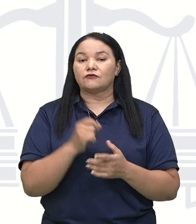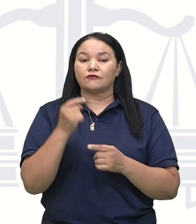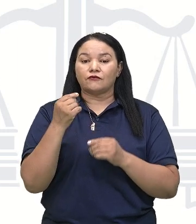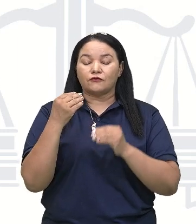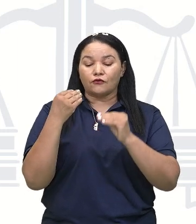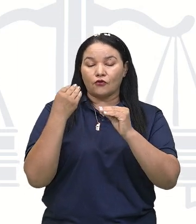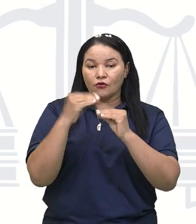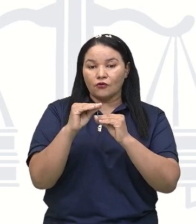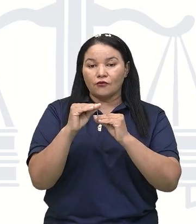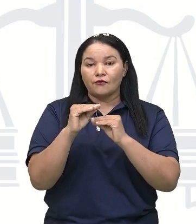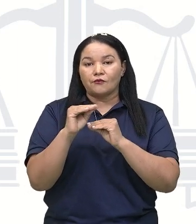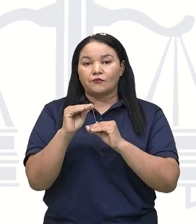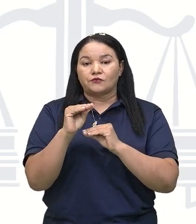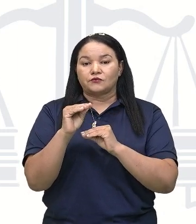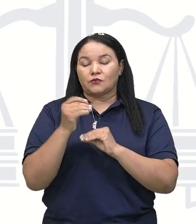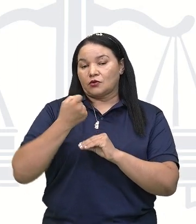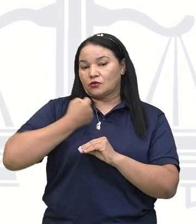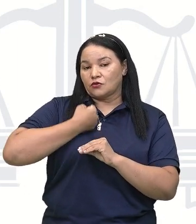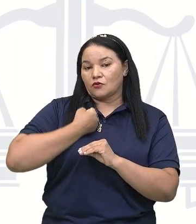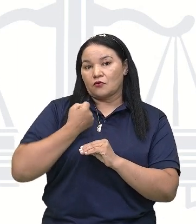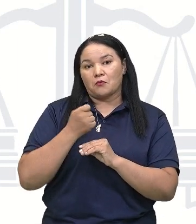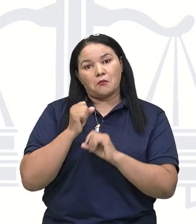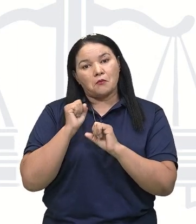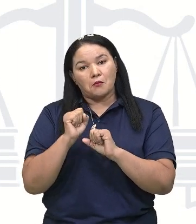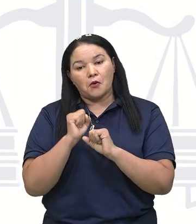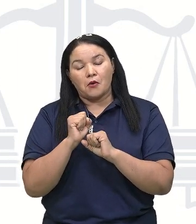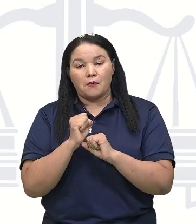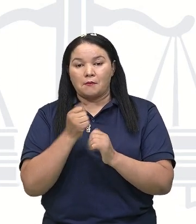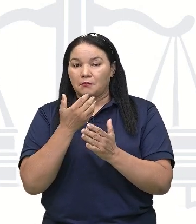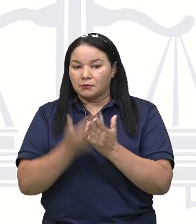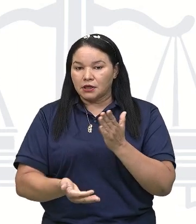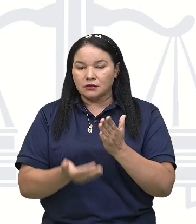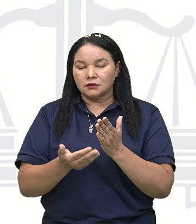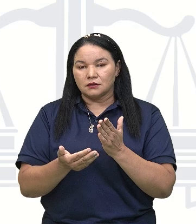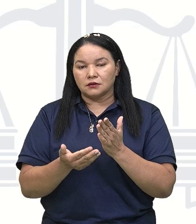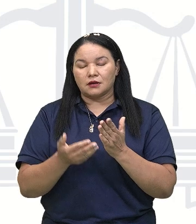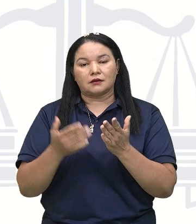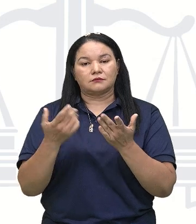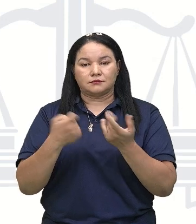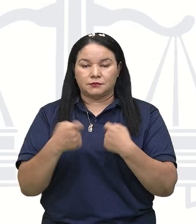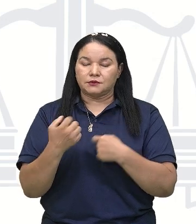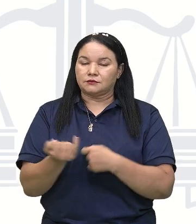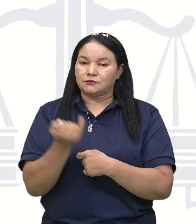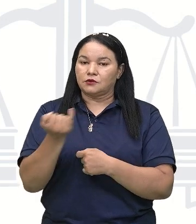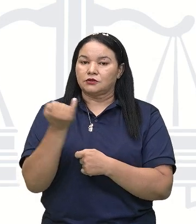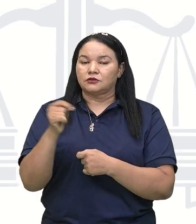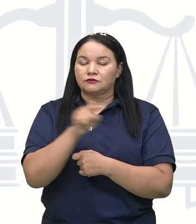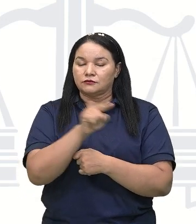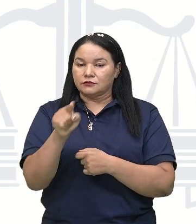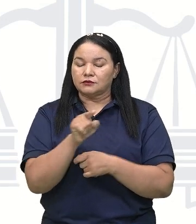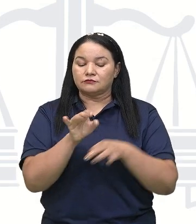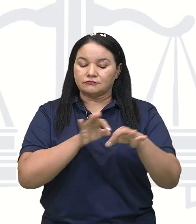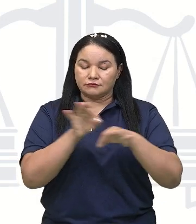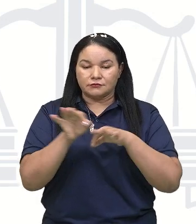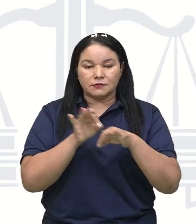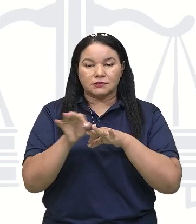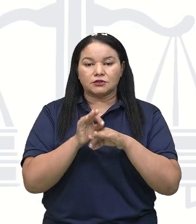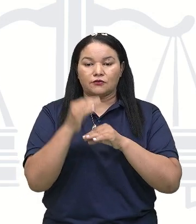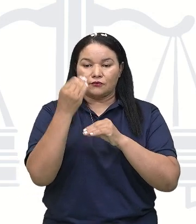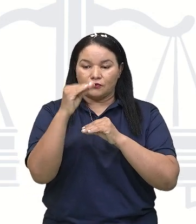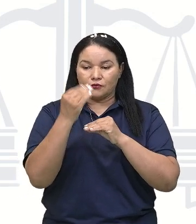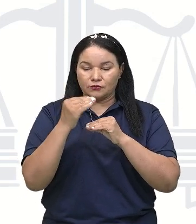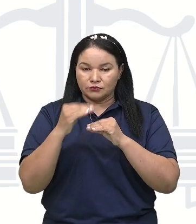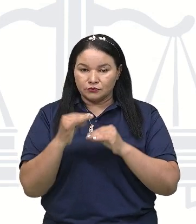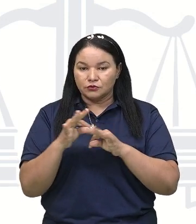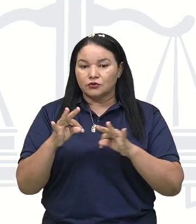ponto, ele vai ficar, né? Ele vai perder. Então, é importante você fazer a somativa também dessa